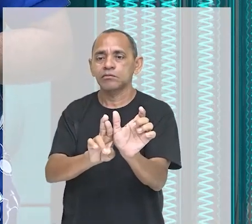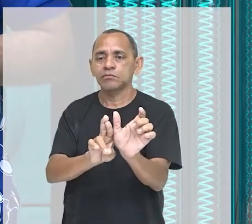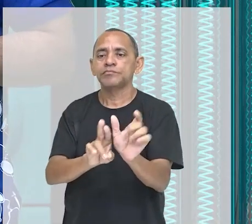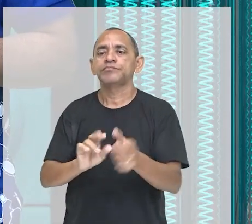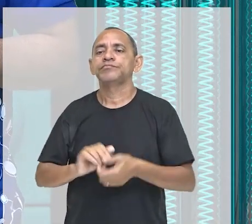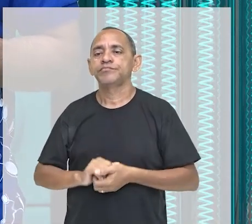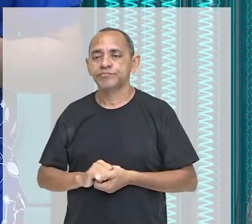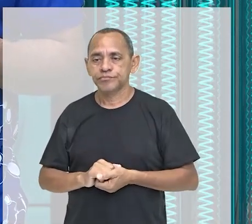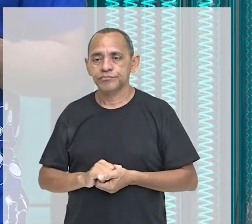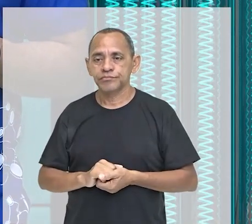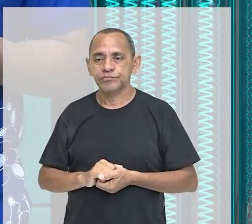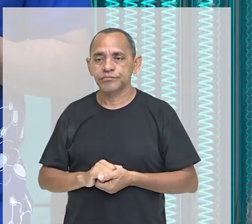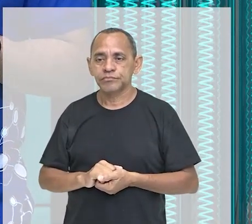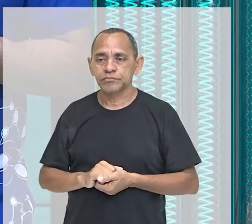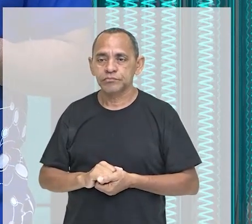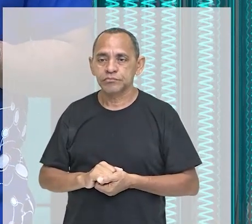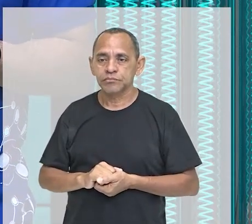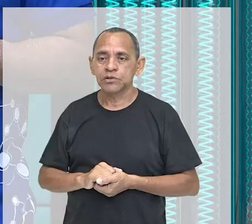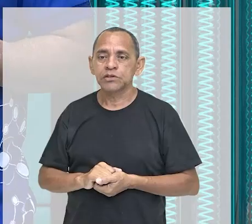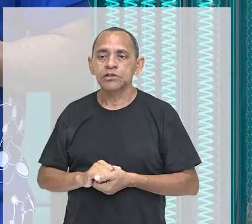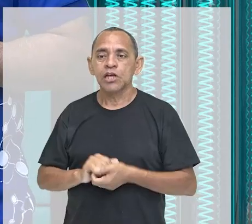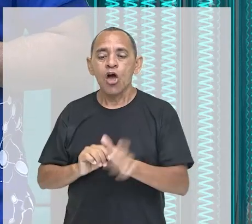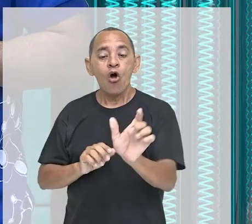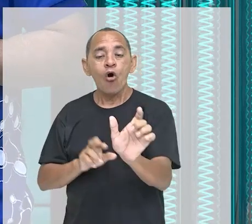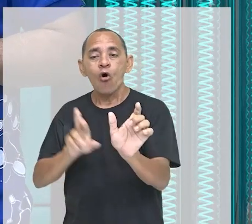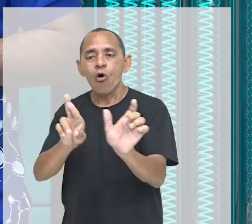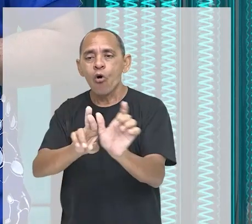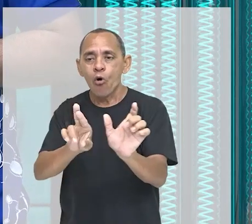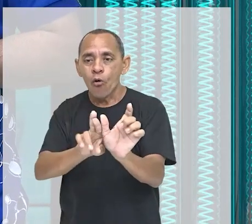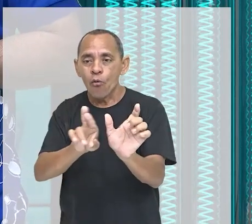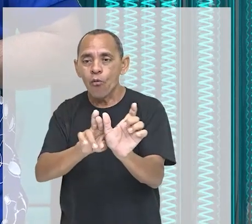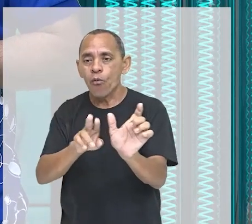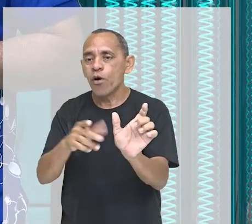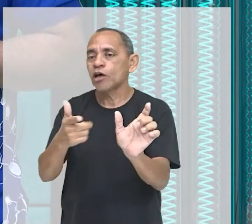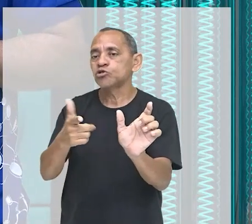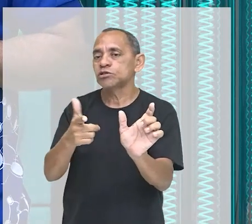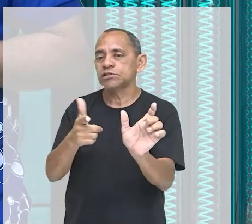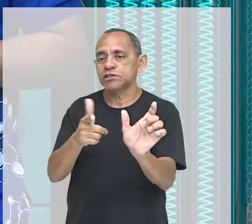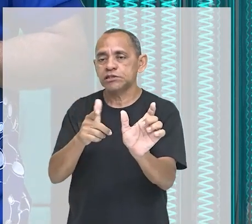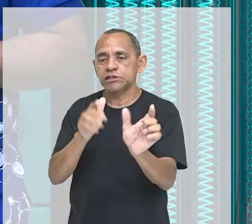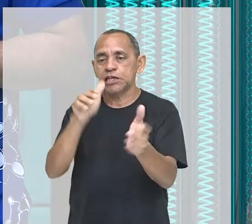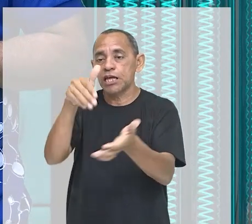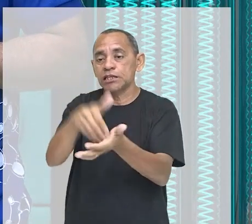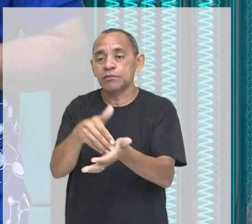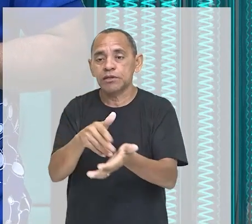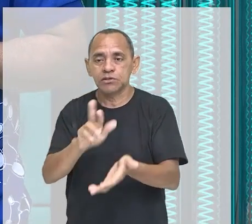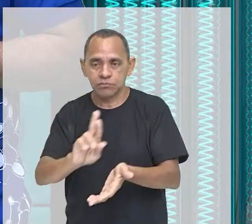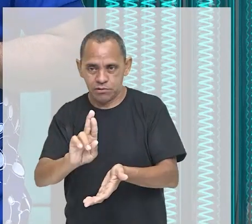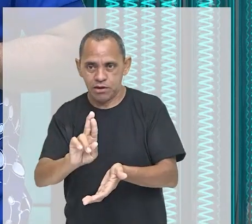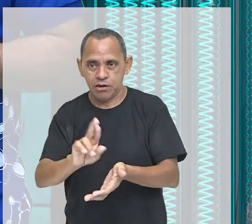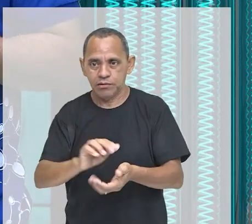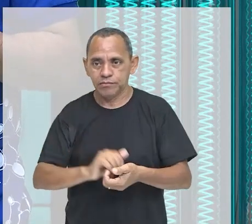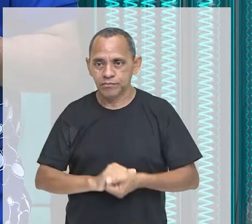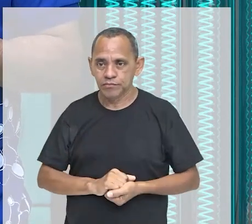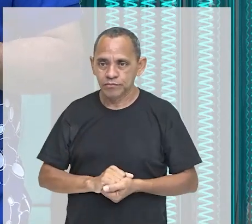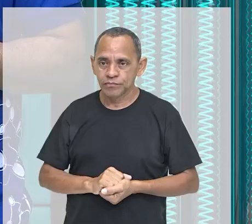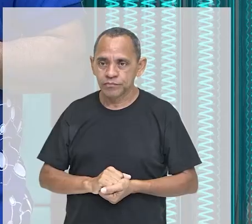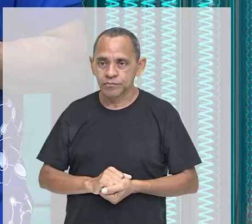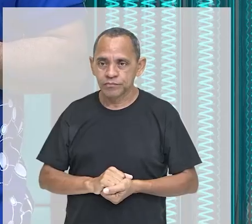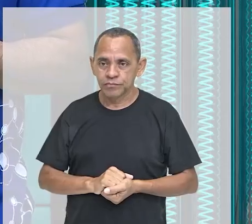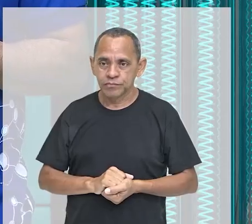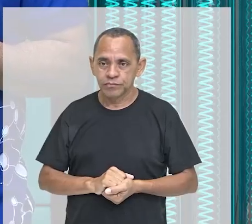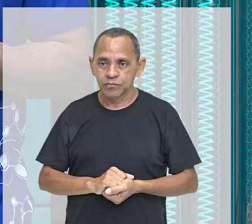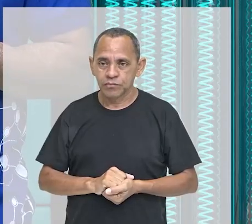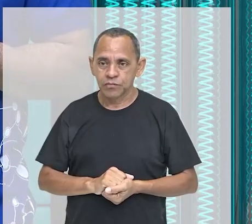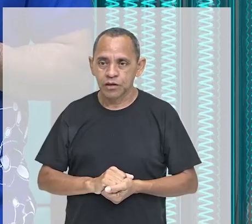conjugado, só que ele não tem terminação em R. O que indica que ele está no infinitivo é o to, tá? É o to. Todos os